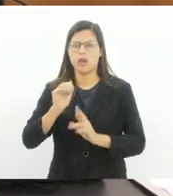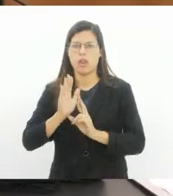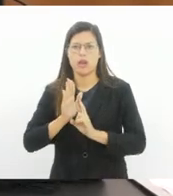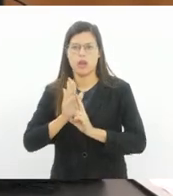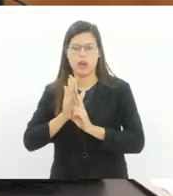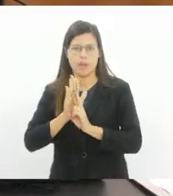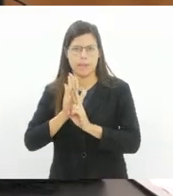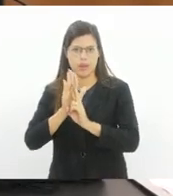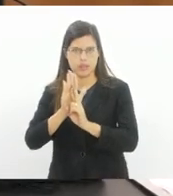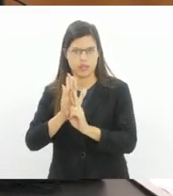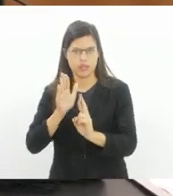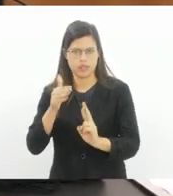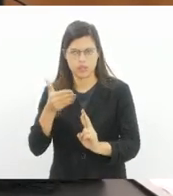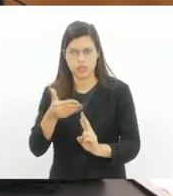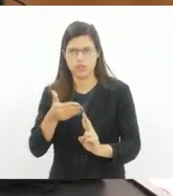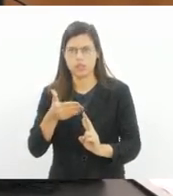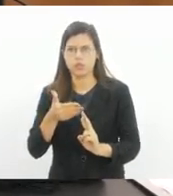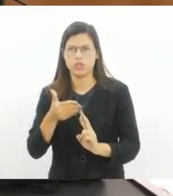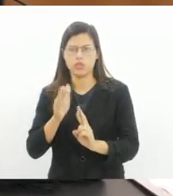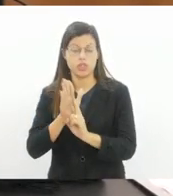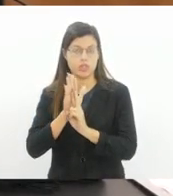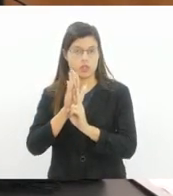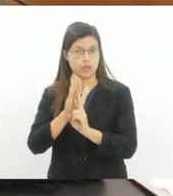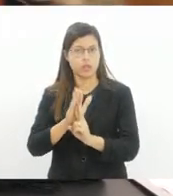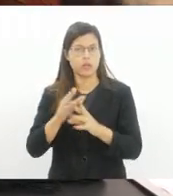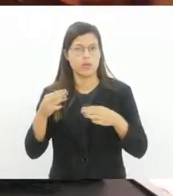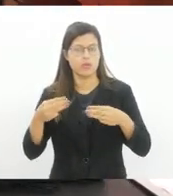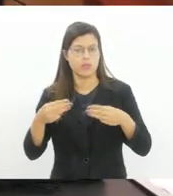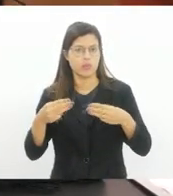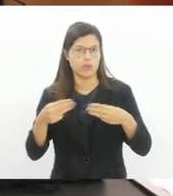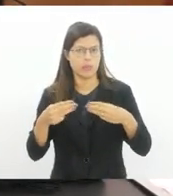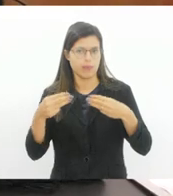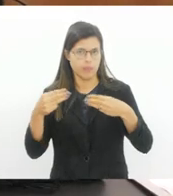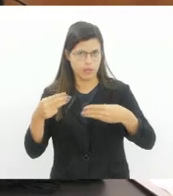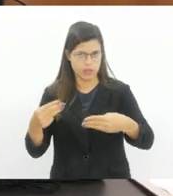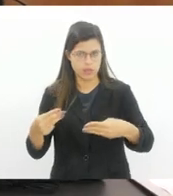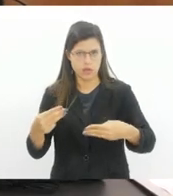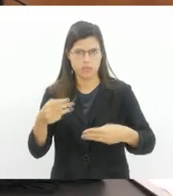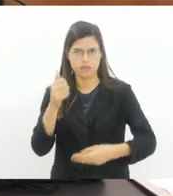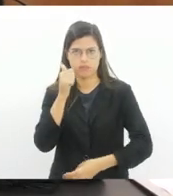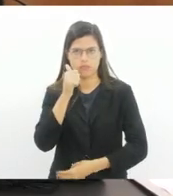representante do Ministério das Mulheres, né?